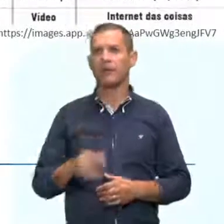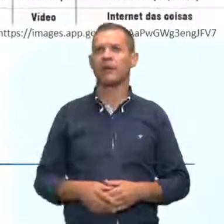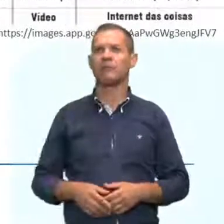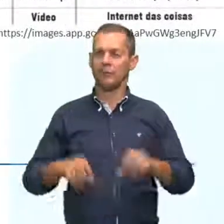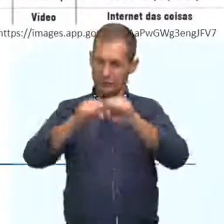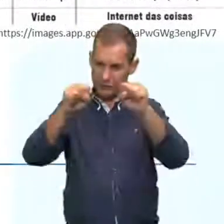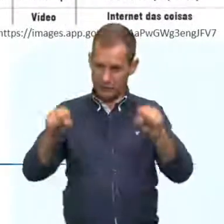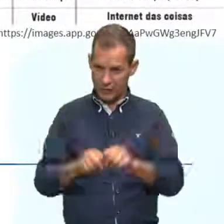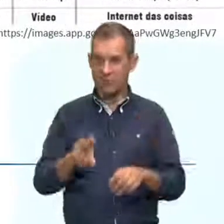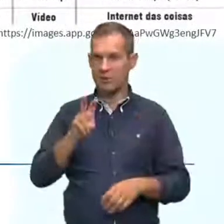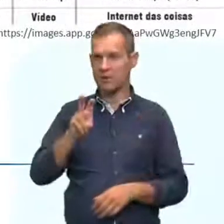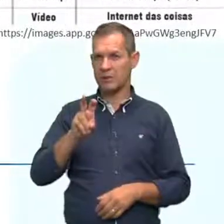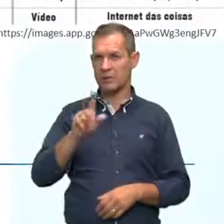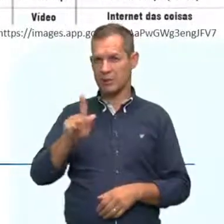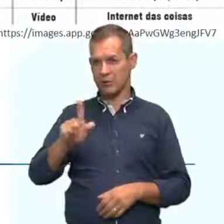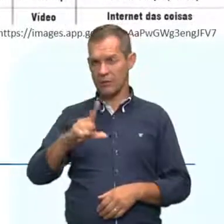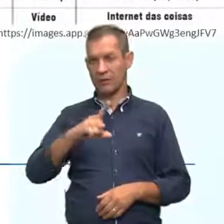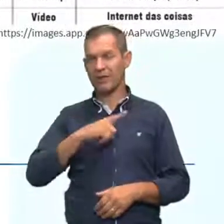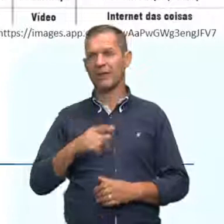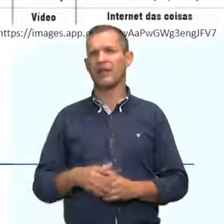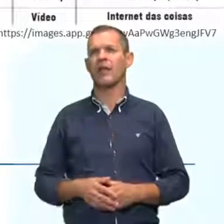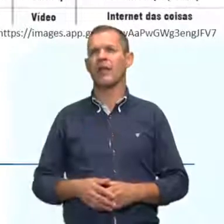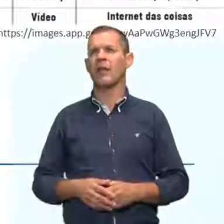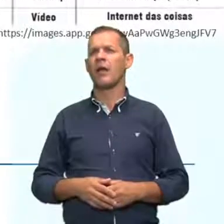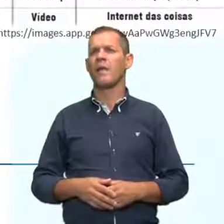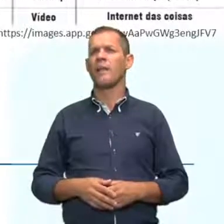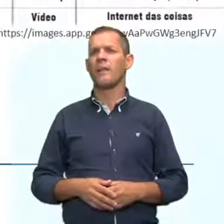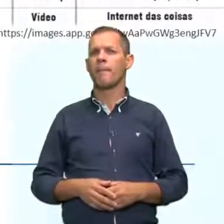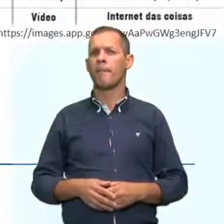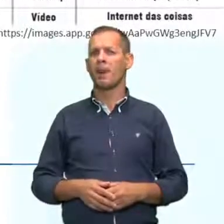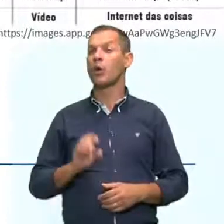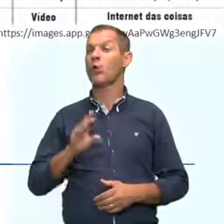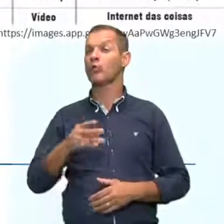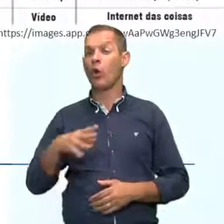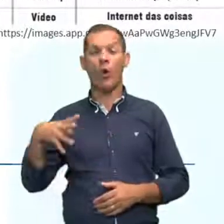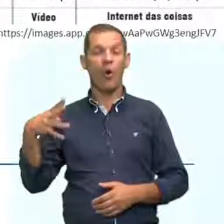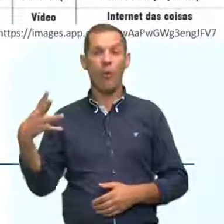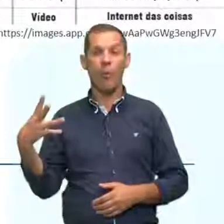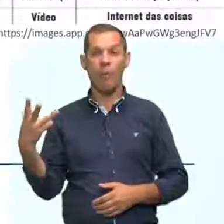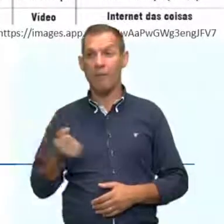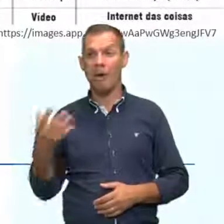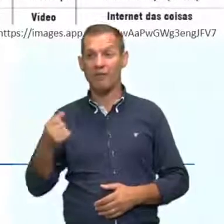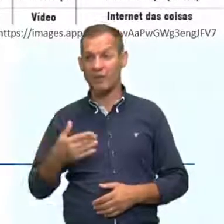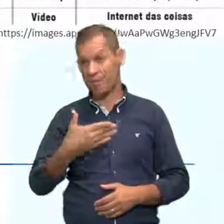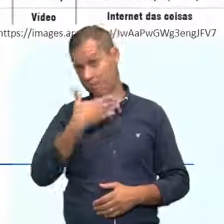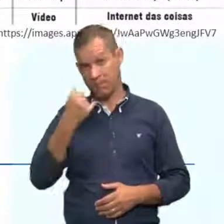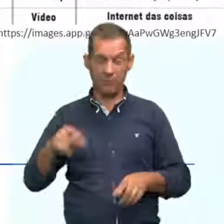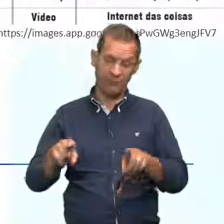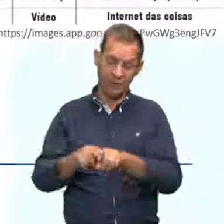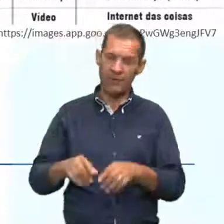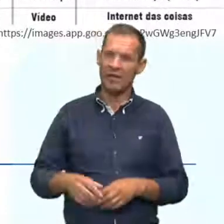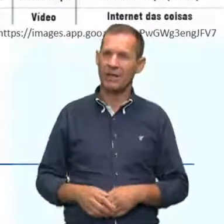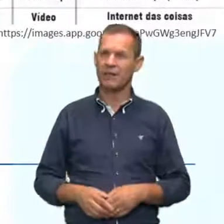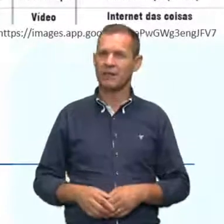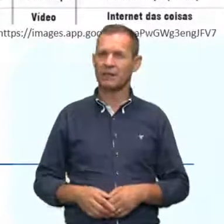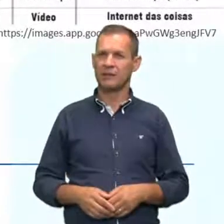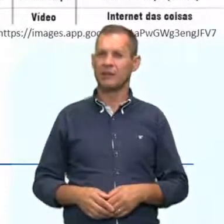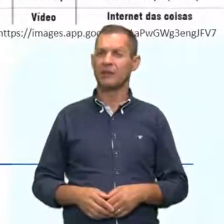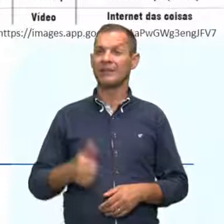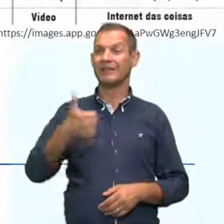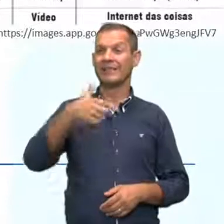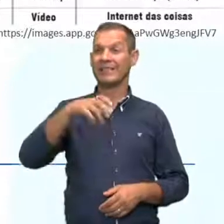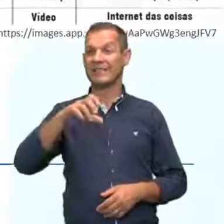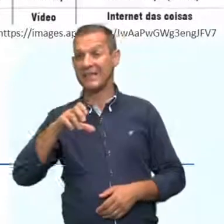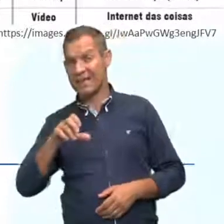o sistema 5G, que vai vir para trazer não somente uma velocidade muito maior, a gente está falando de 10 gigabits por